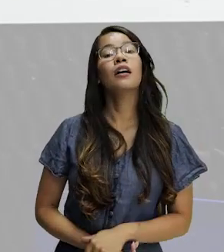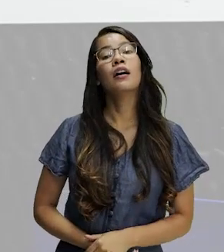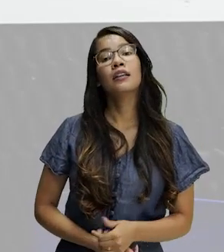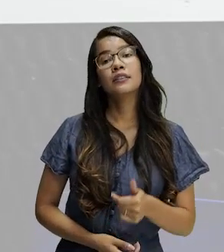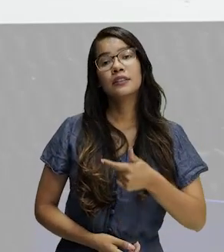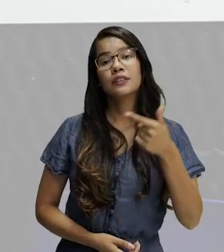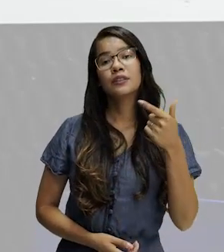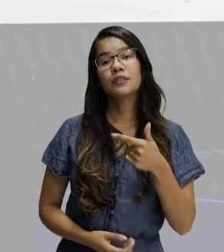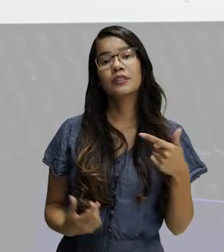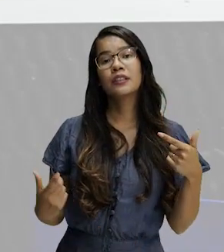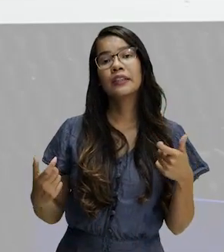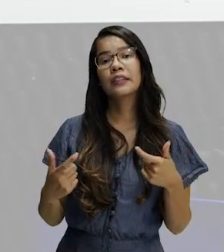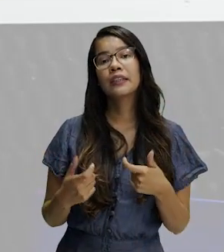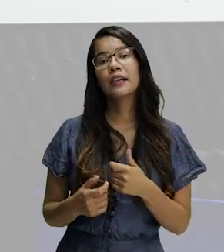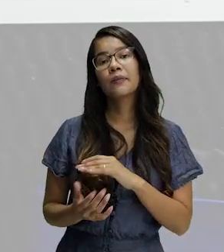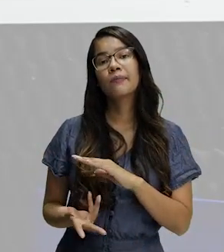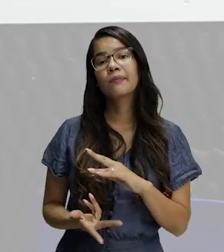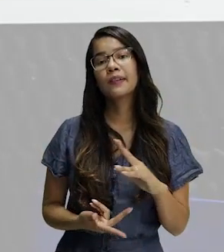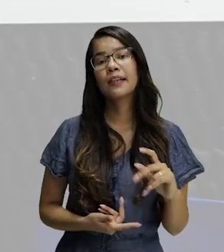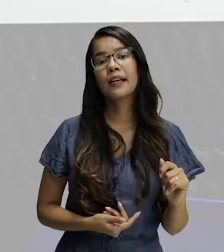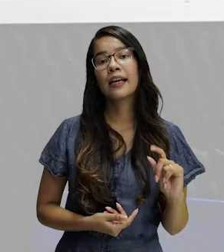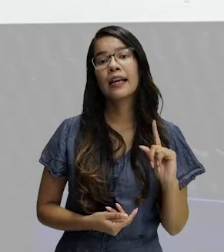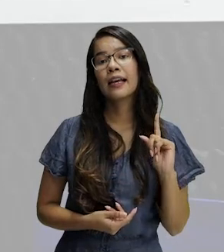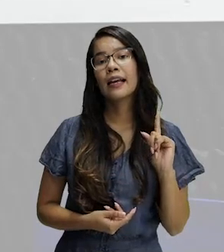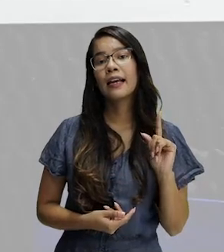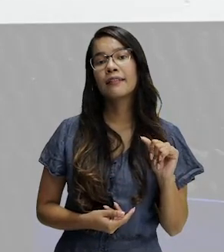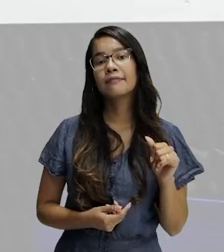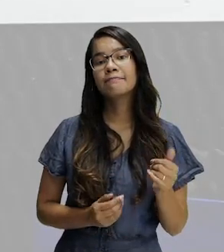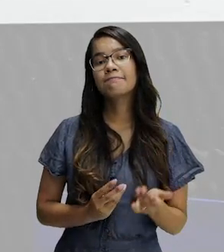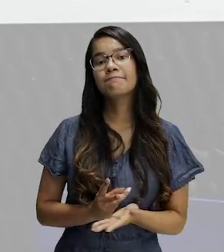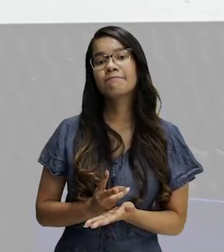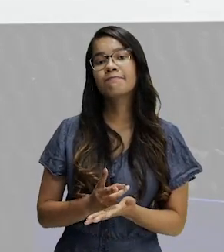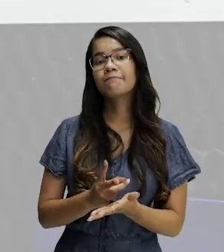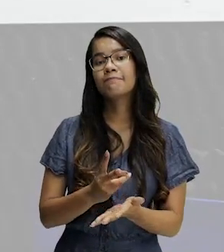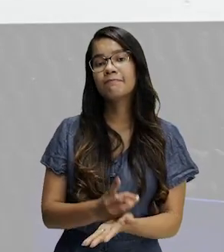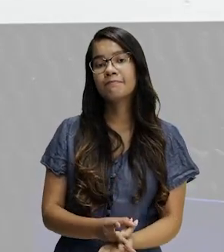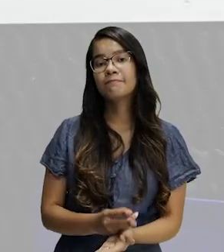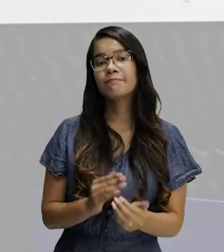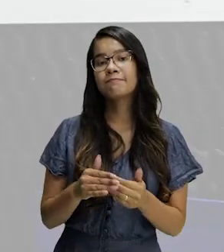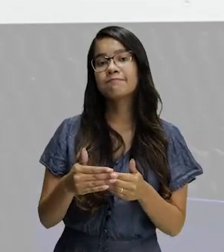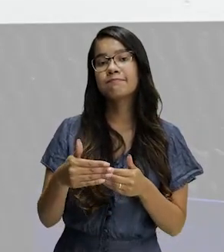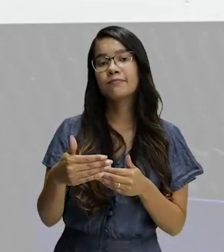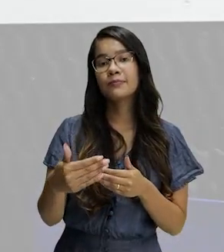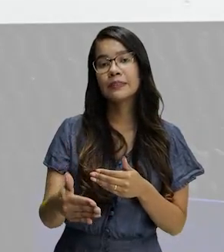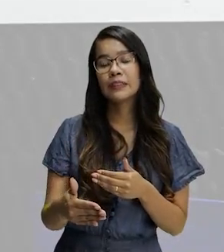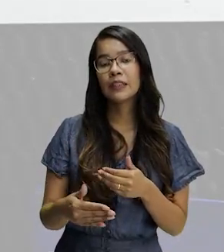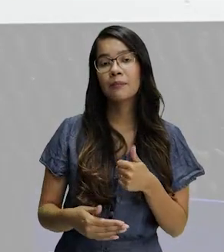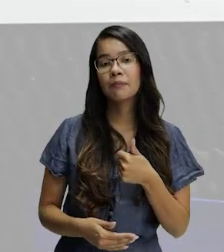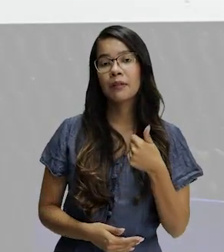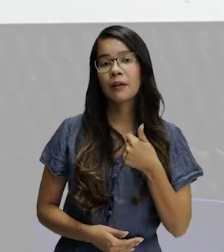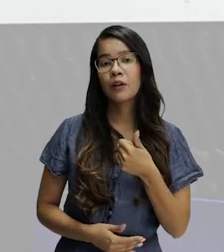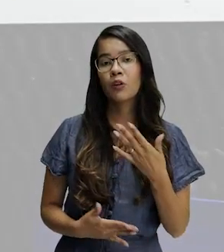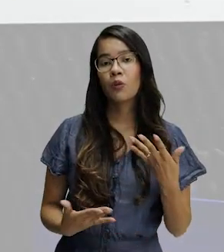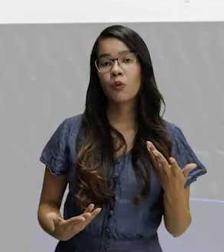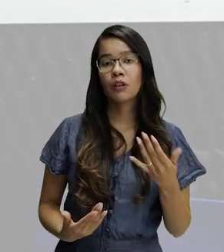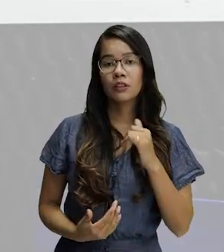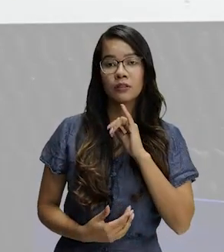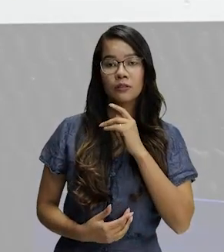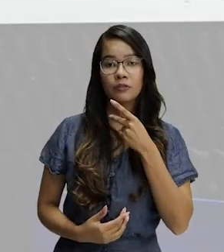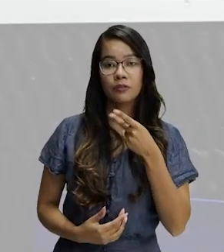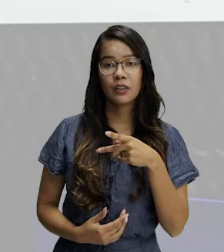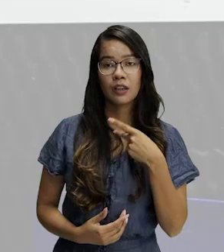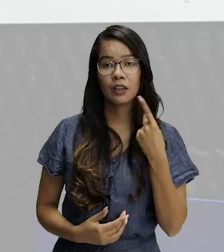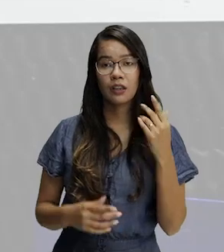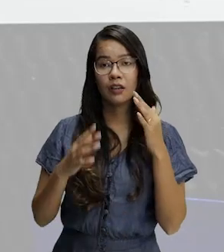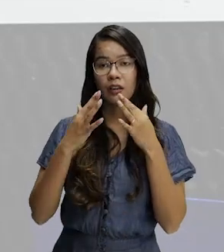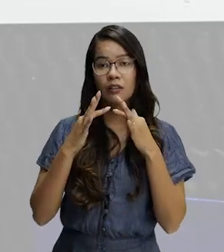Guerra Mundial é a continuação da Primeira. Quando ele fala essa